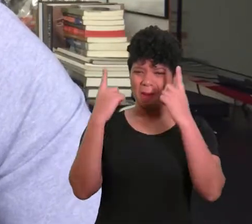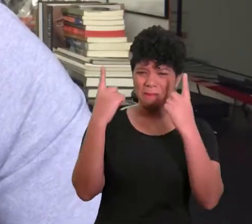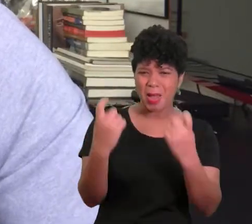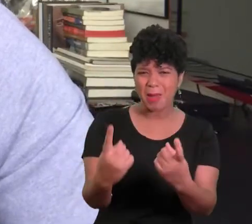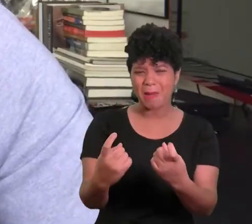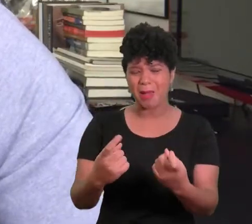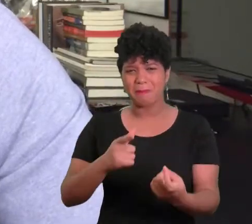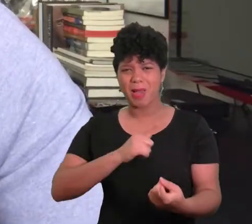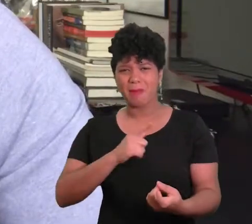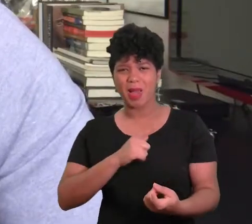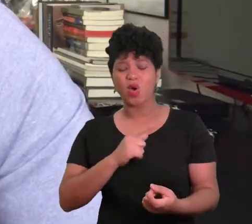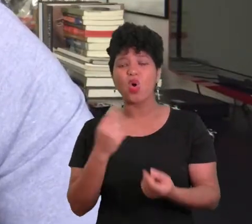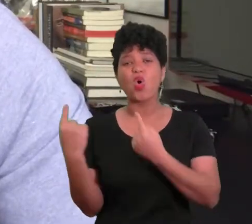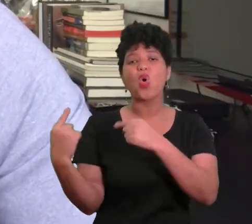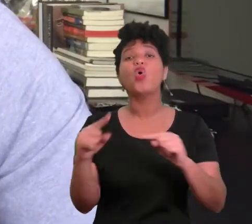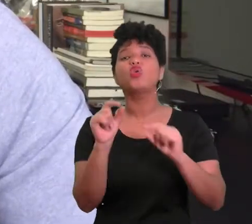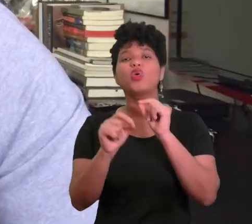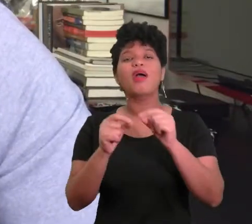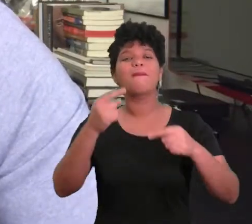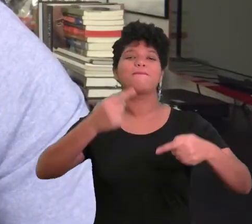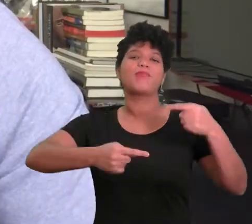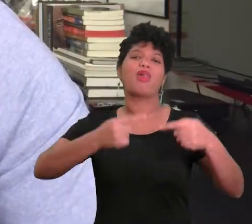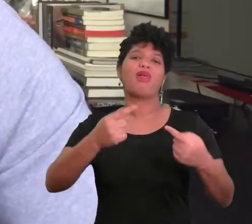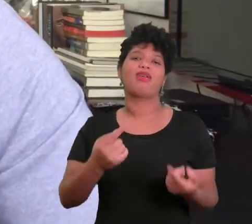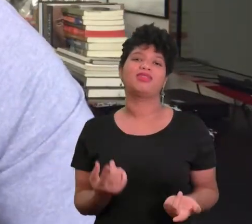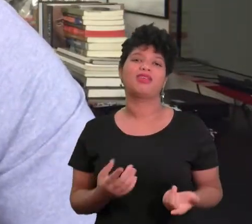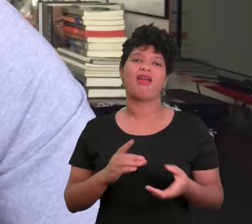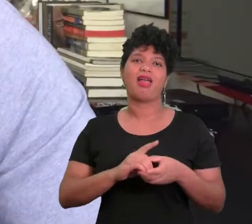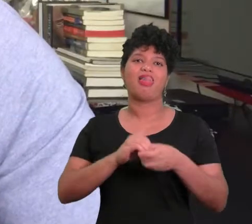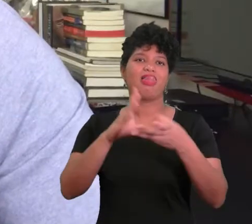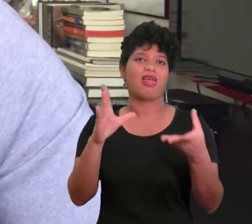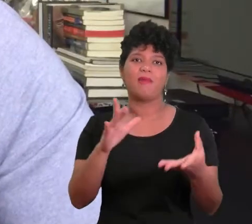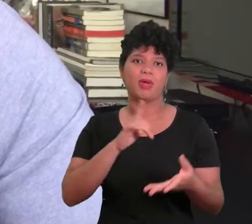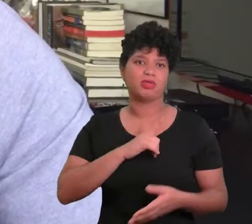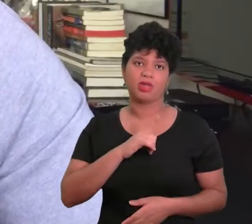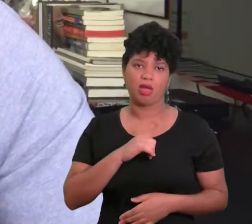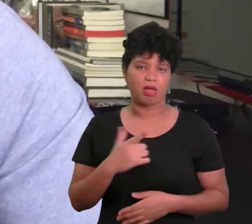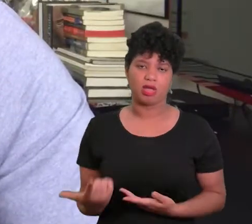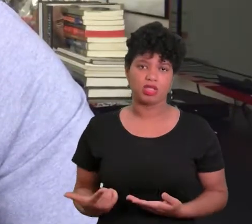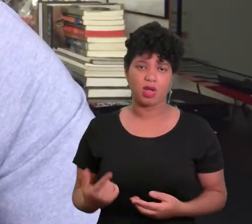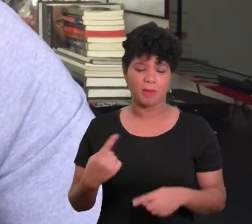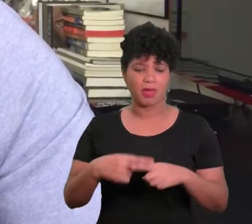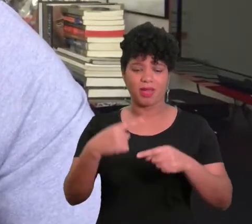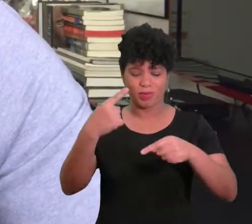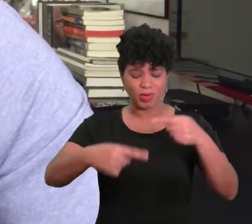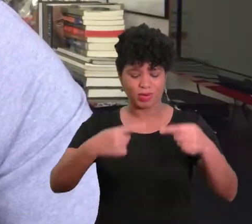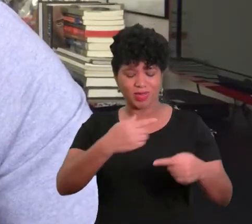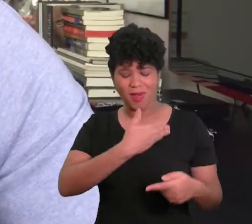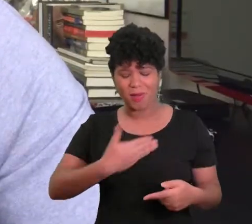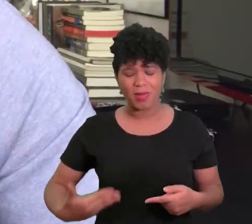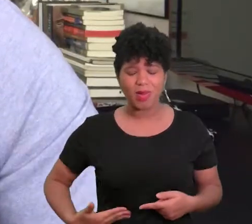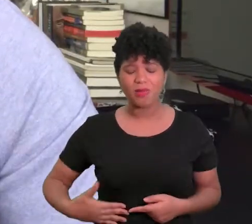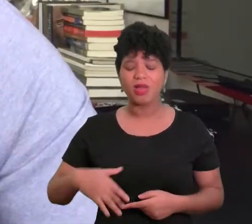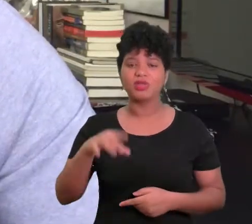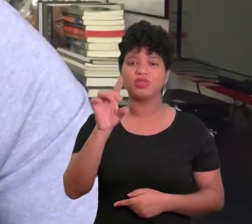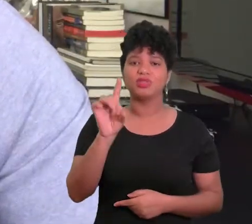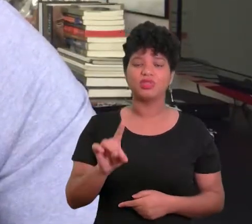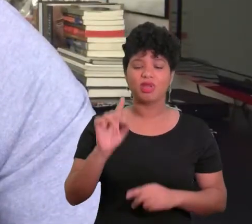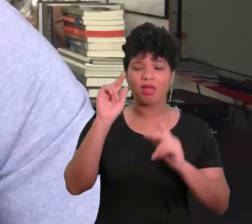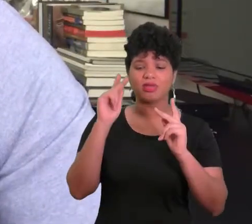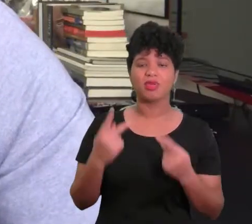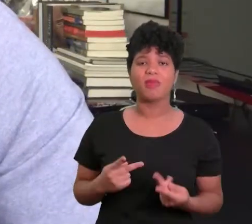ameaças à nossa democracia, por uma desconstrução brutal às políticas públicas de direitos humanos, ganha